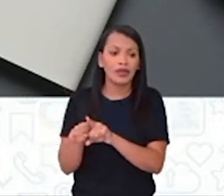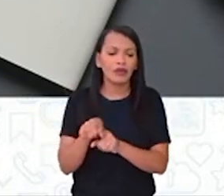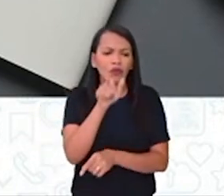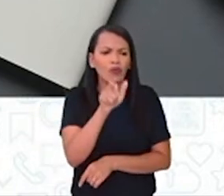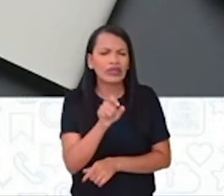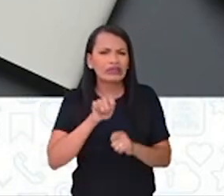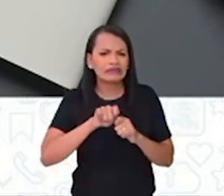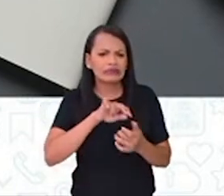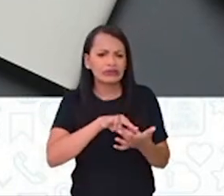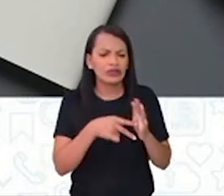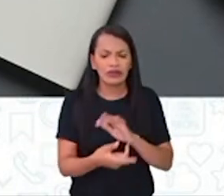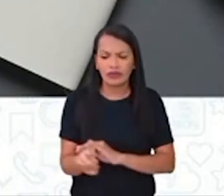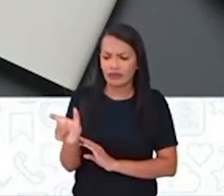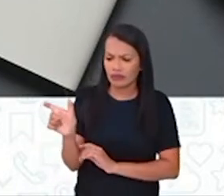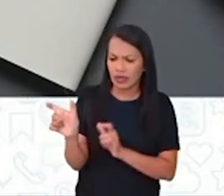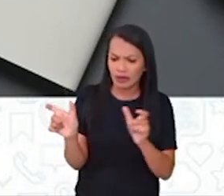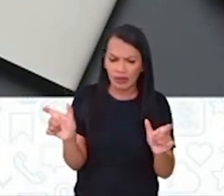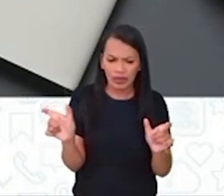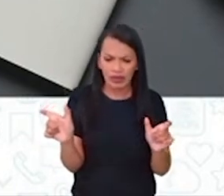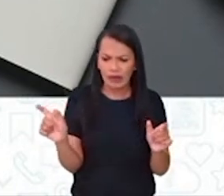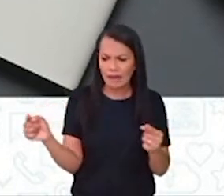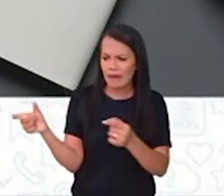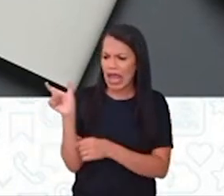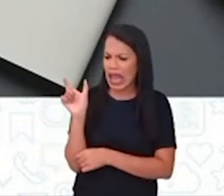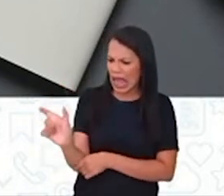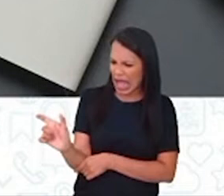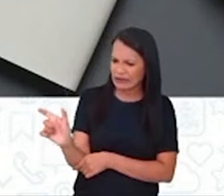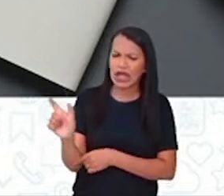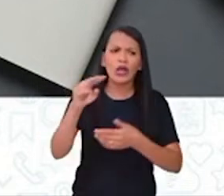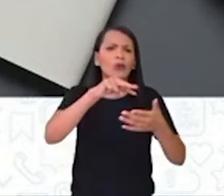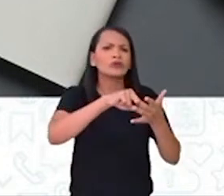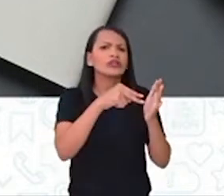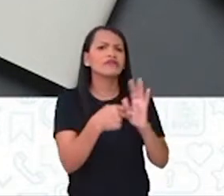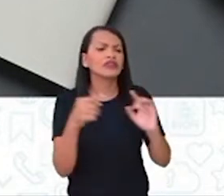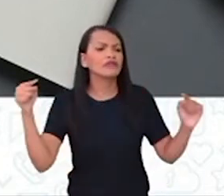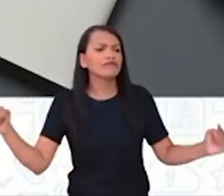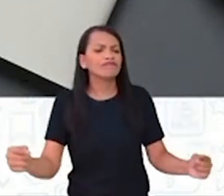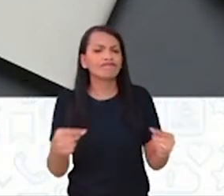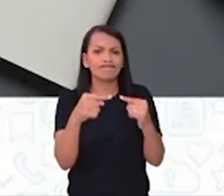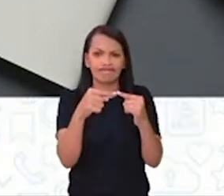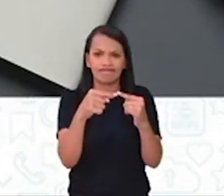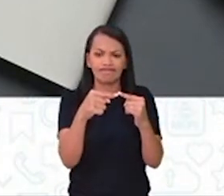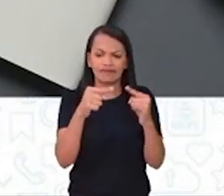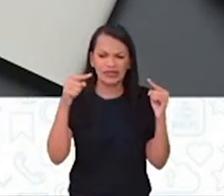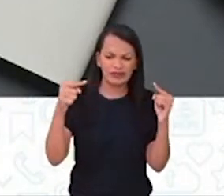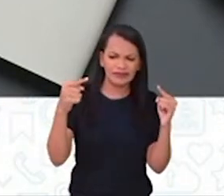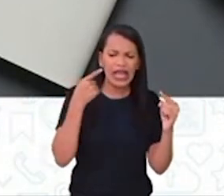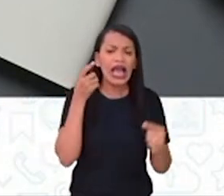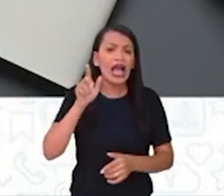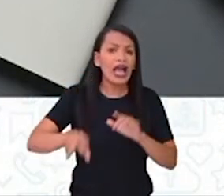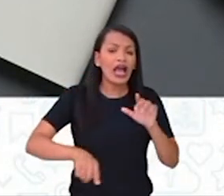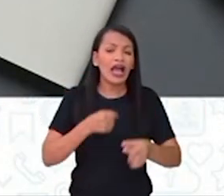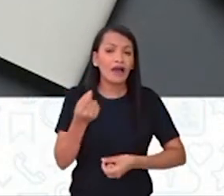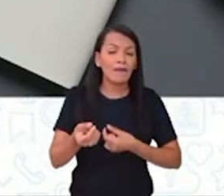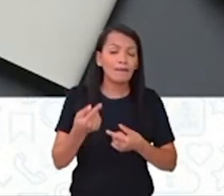significante, né? Ou seja, a palavra com o seu significado. Que tem a ver com a forma das palavras, seja sua forma a